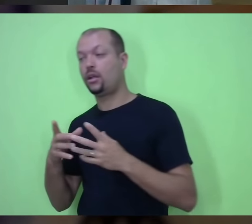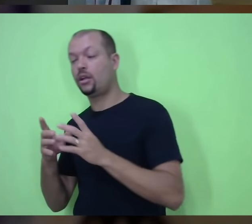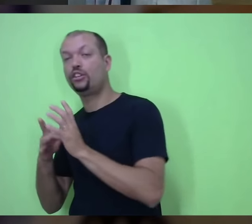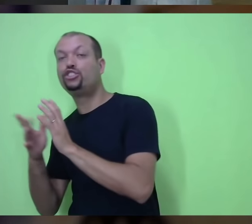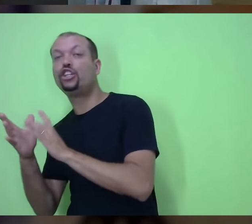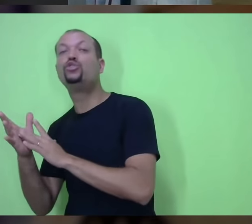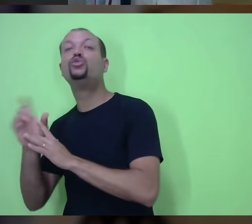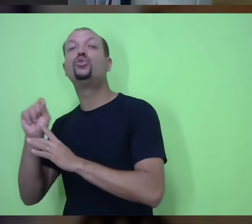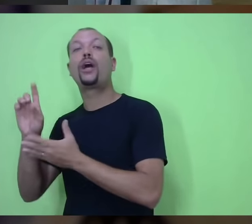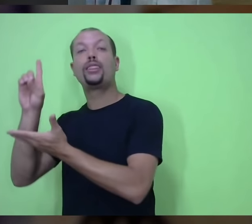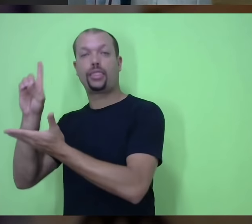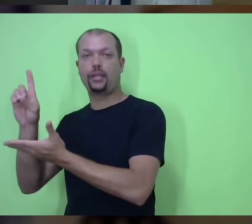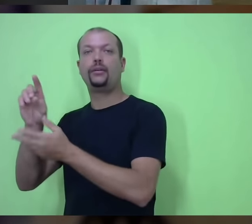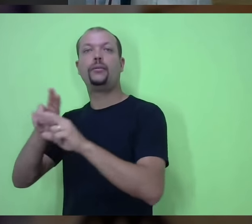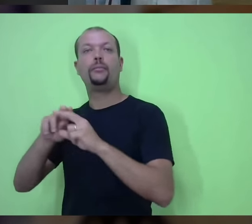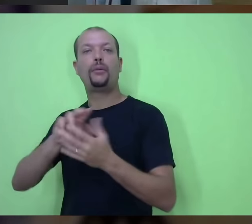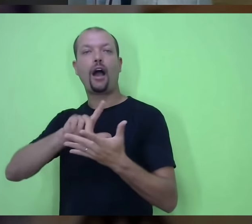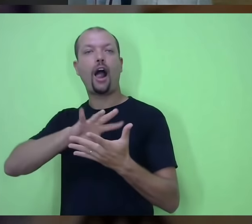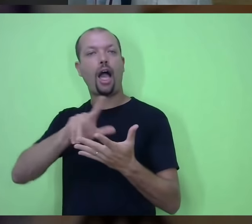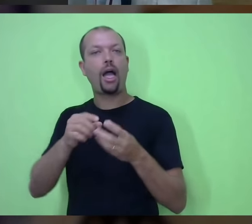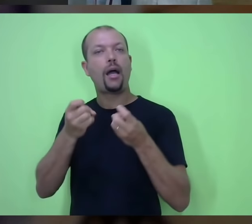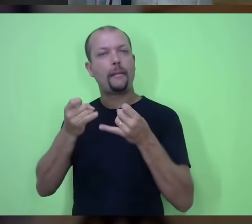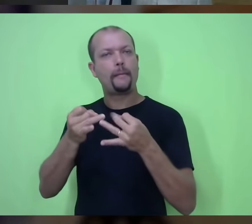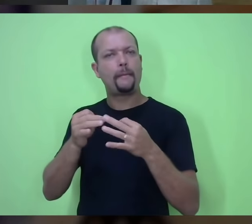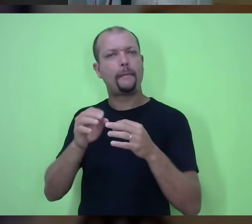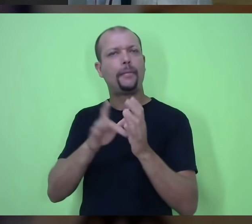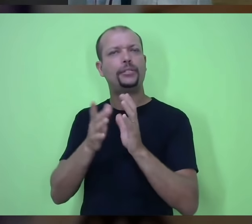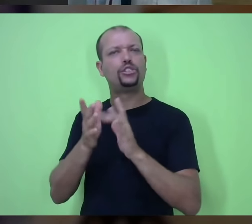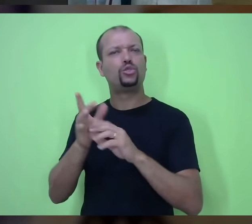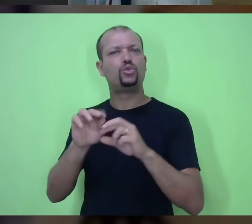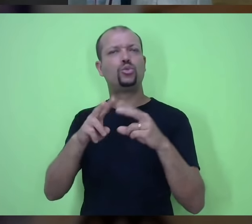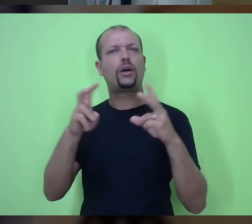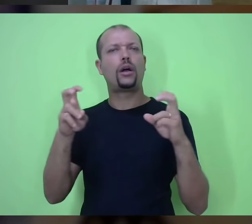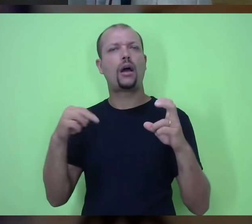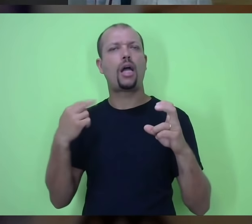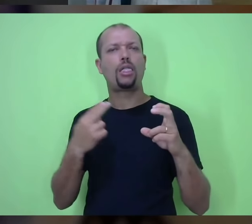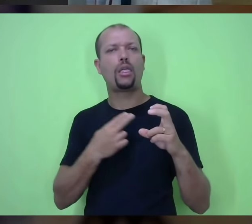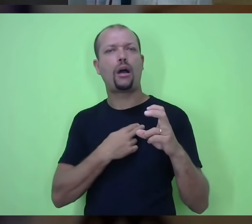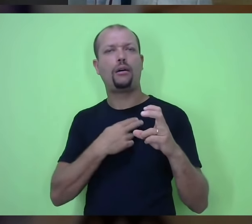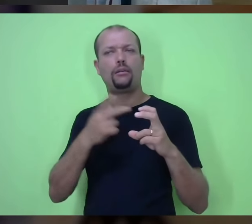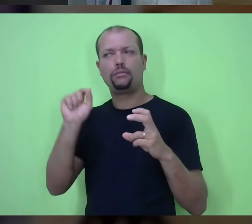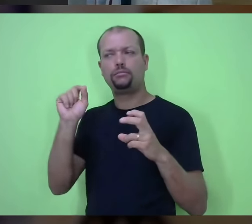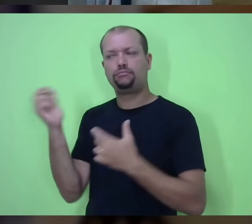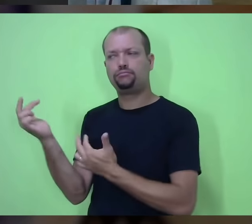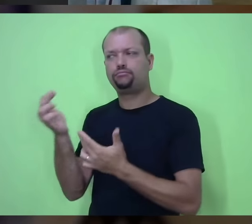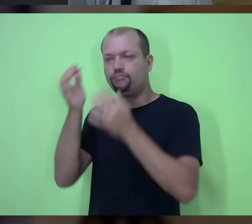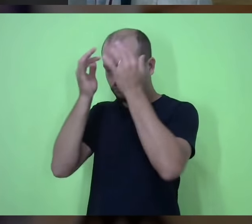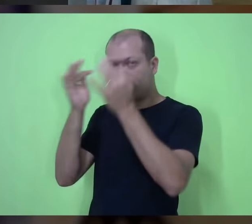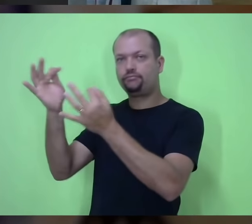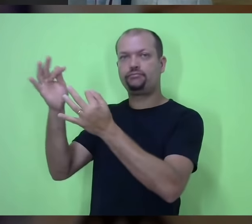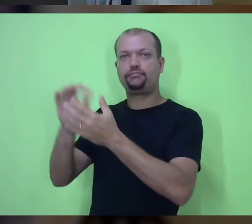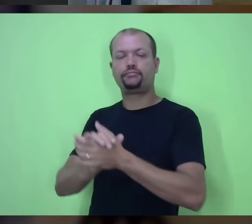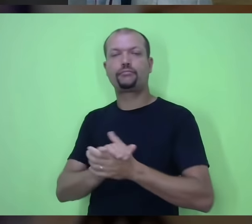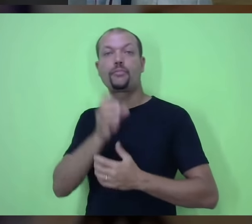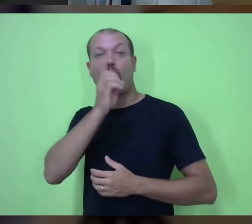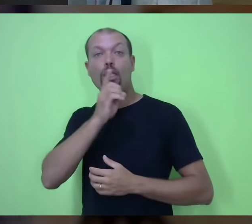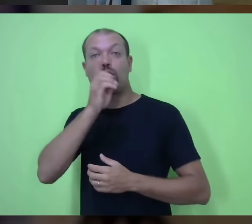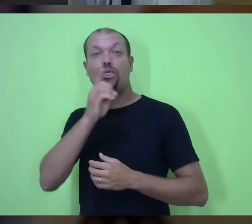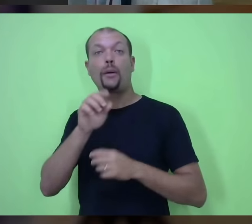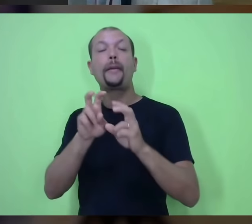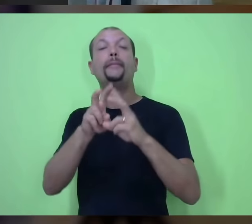É por isso que a lição dessa semana vem tratando deste tema, Jesus, nosso irmão fiel. A lição